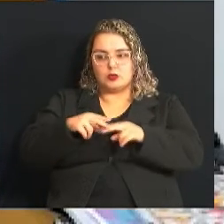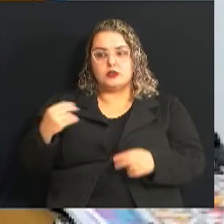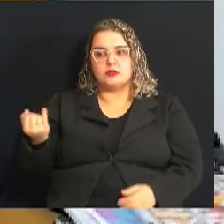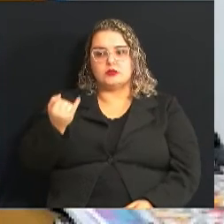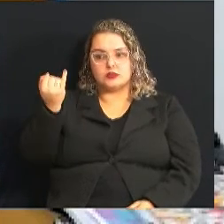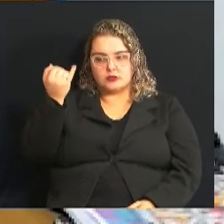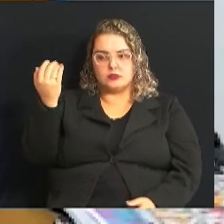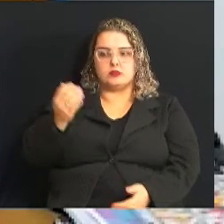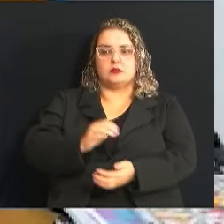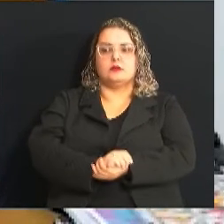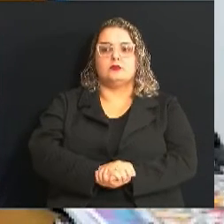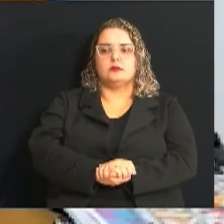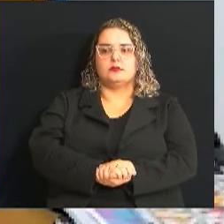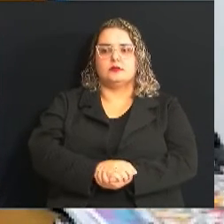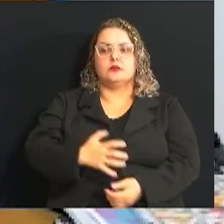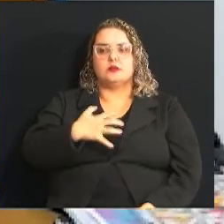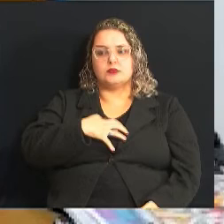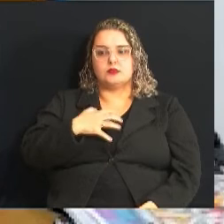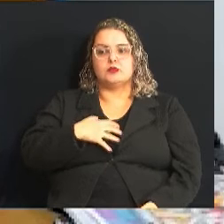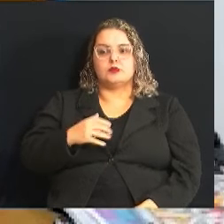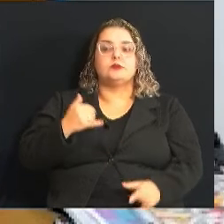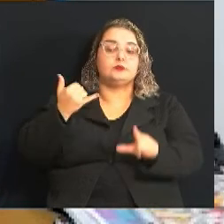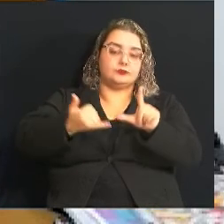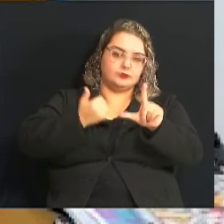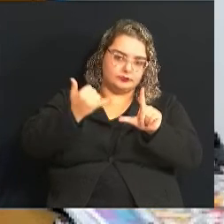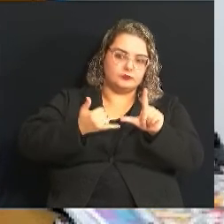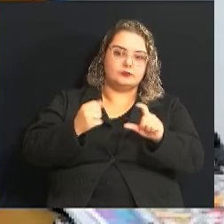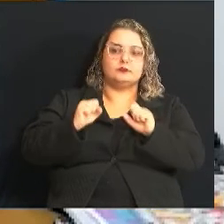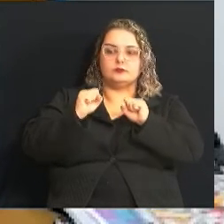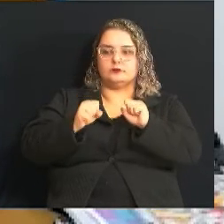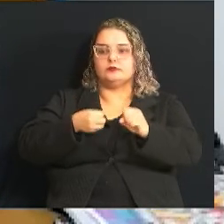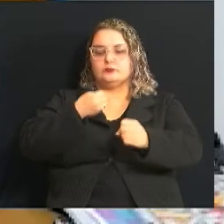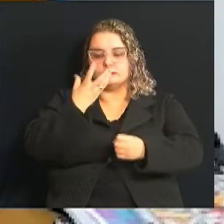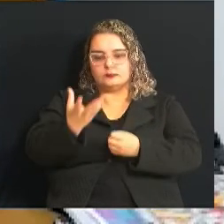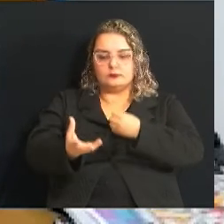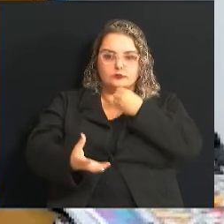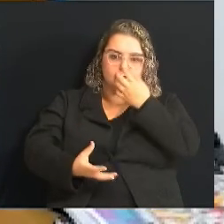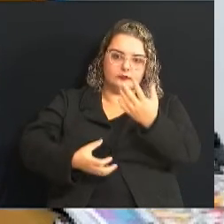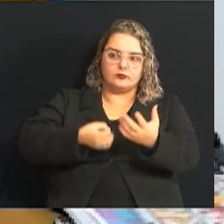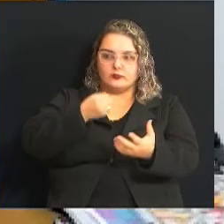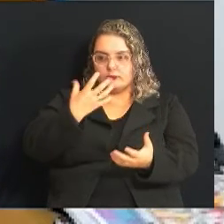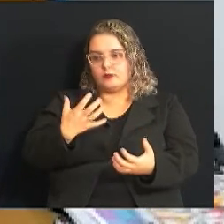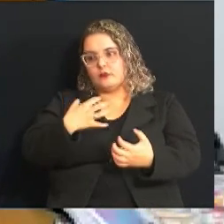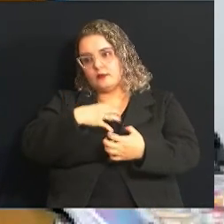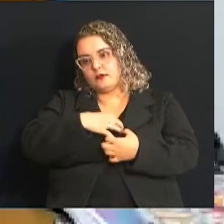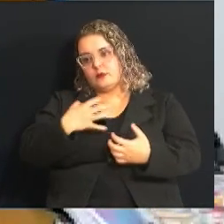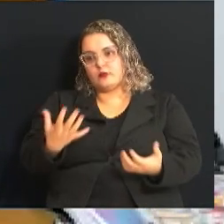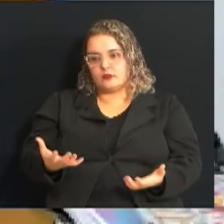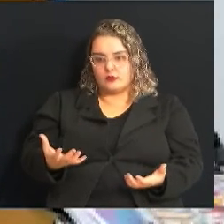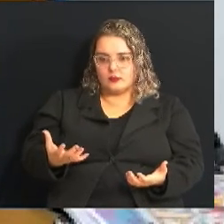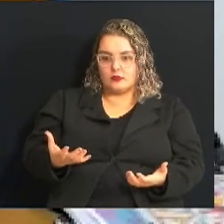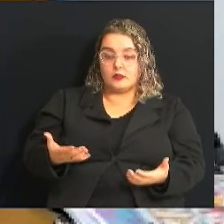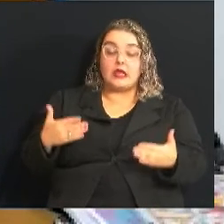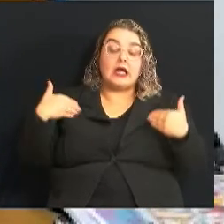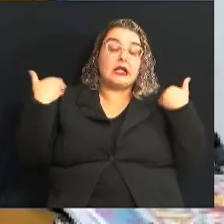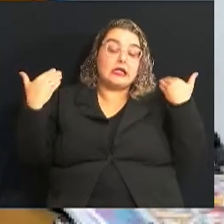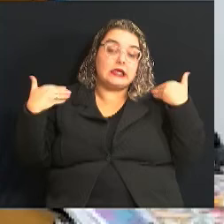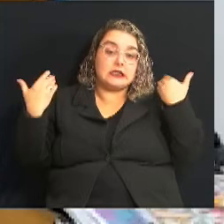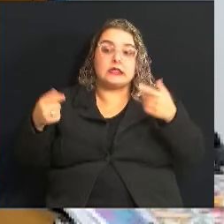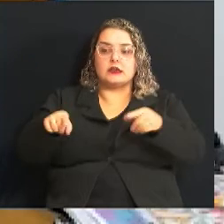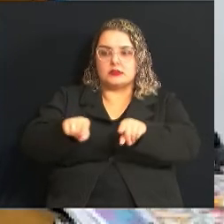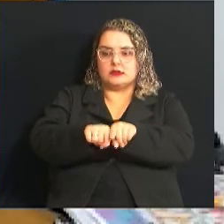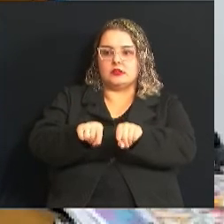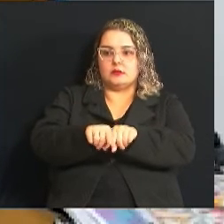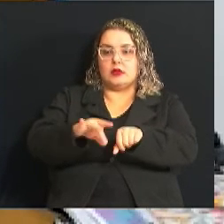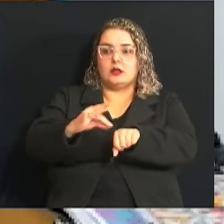explorar de uma forma lúdica para ela poder trazer sobre os seus sentimentos, sobre as suas alegrias também, porque o